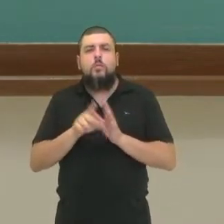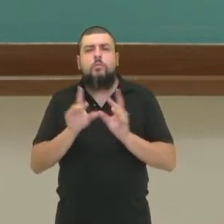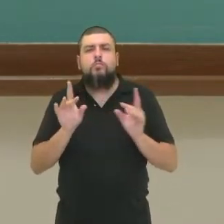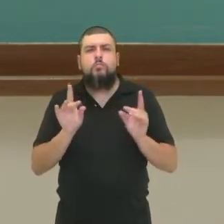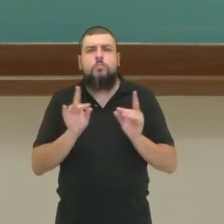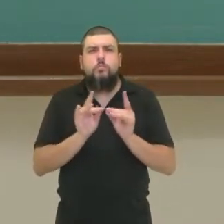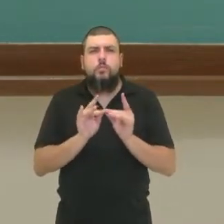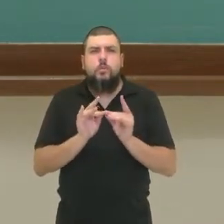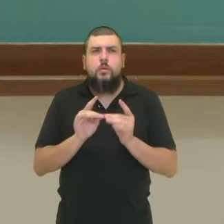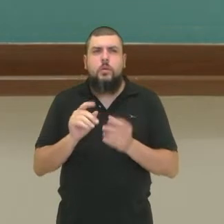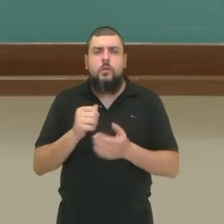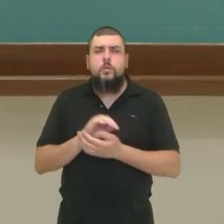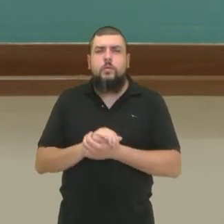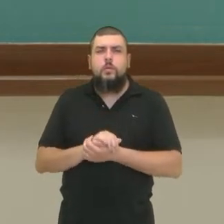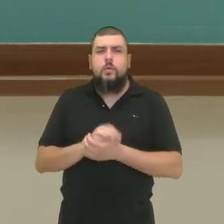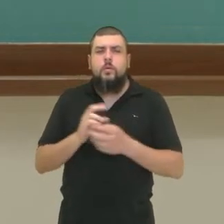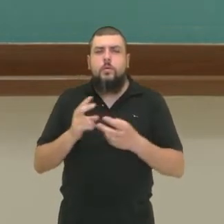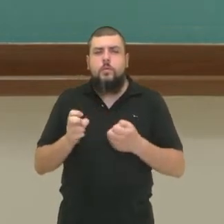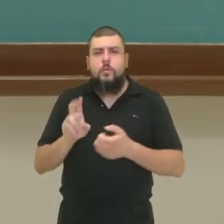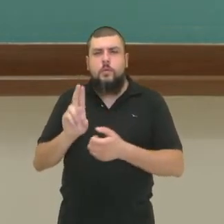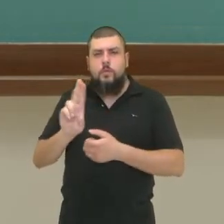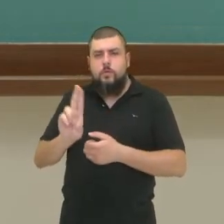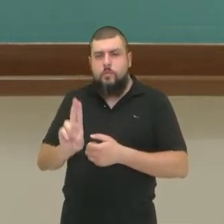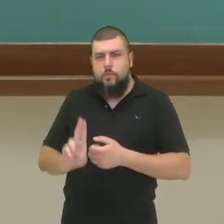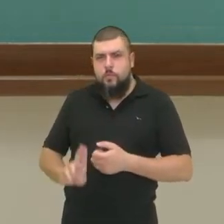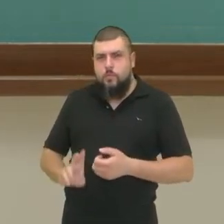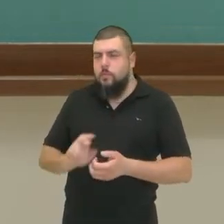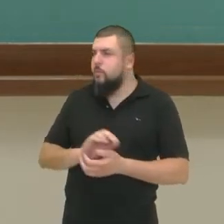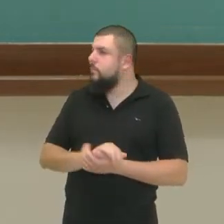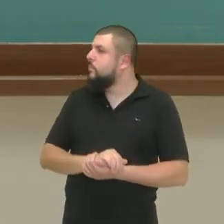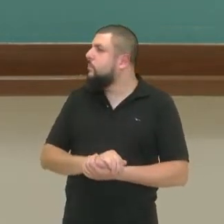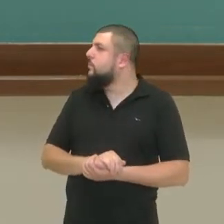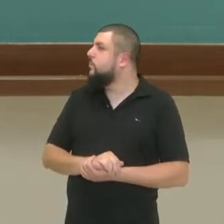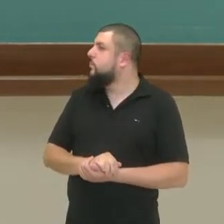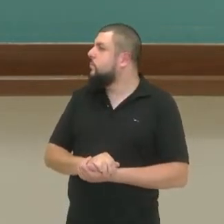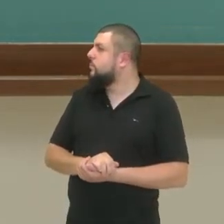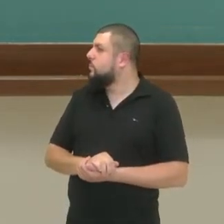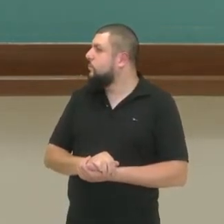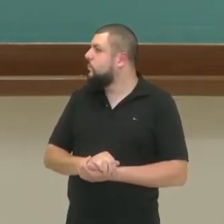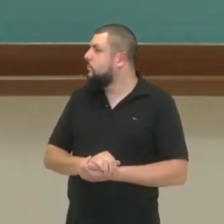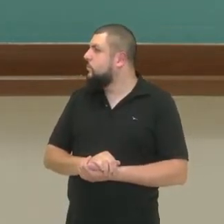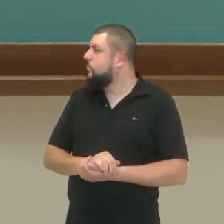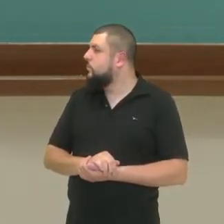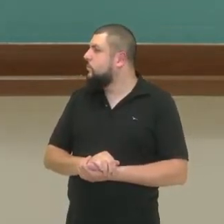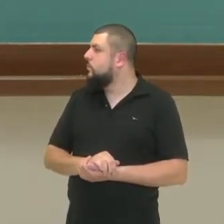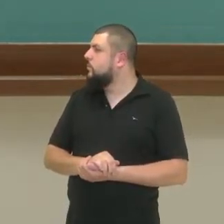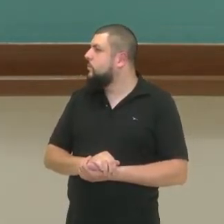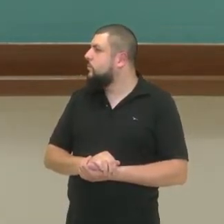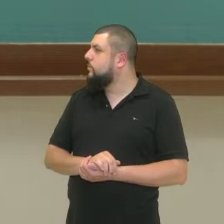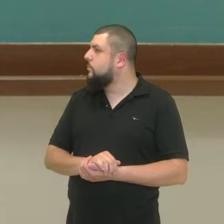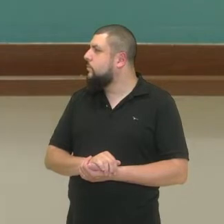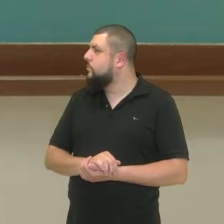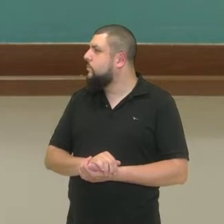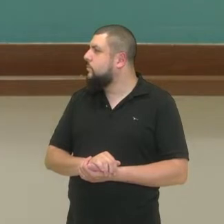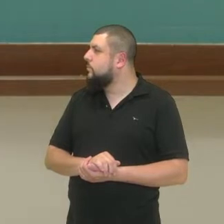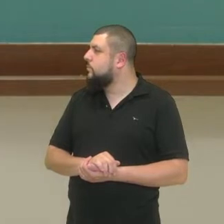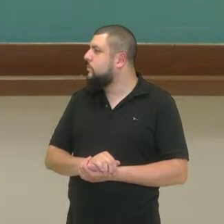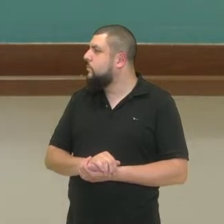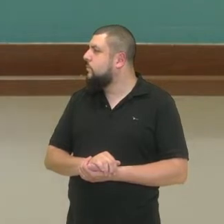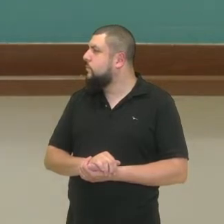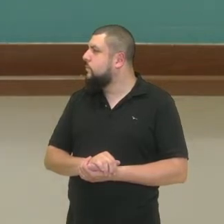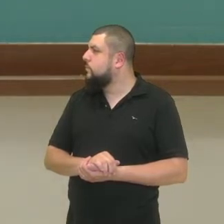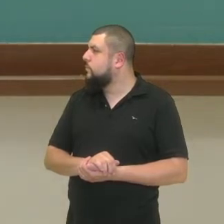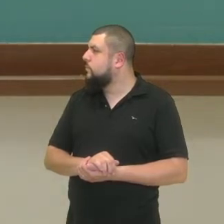outras. Olha, uma célula com a outra. Então, junção ocludente, junção aderente, os desmossomos, junção do tipo fenda,